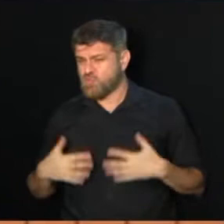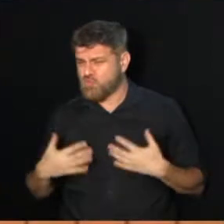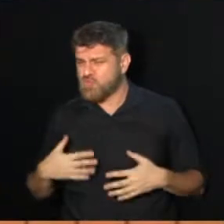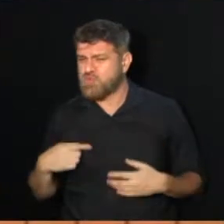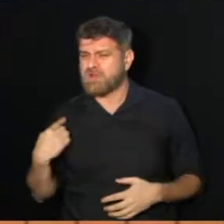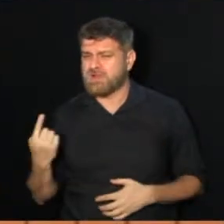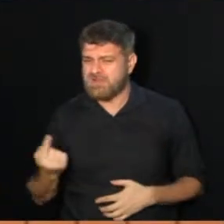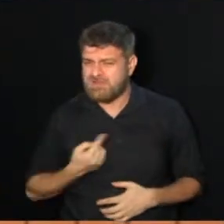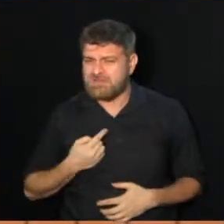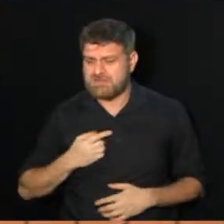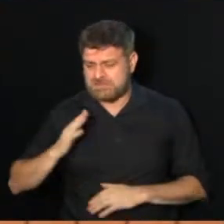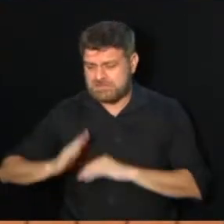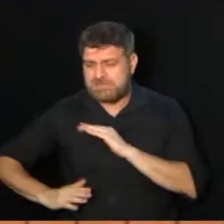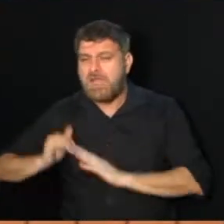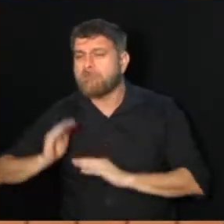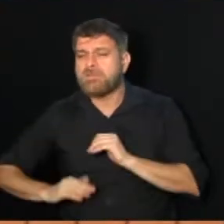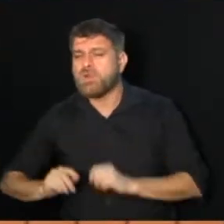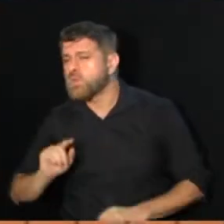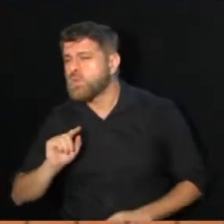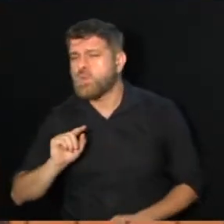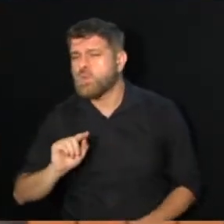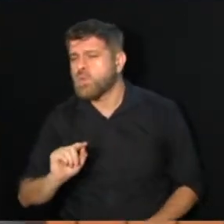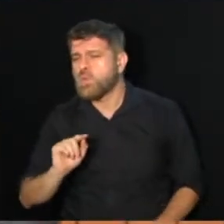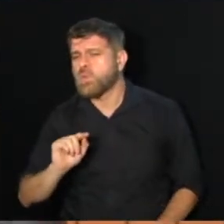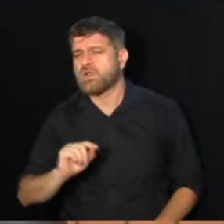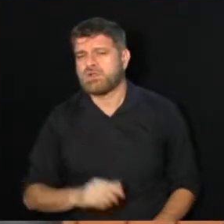instauramos procedimento